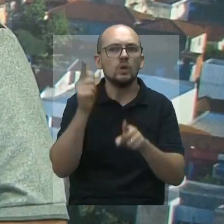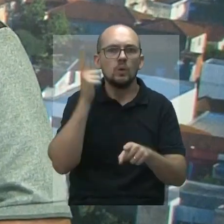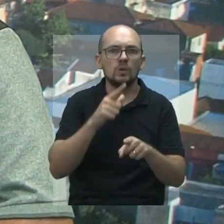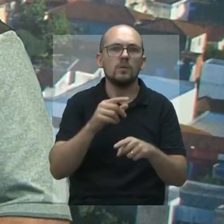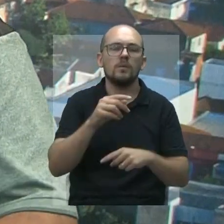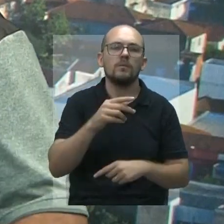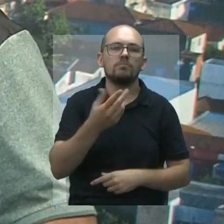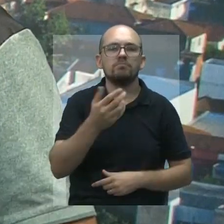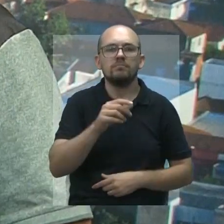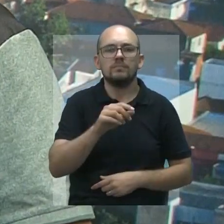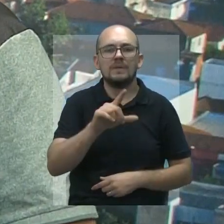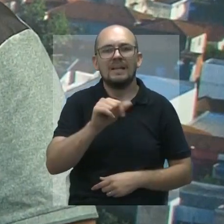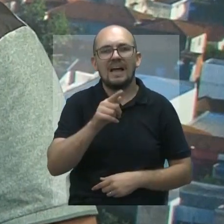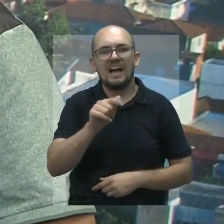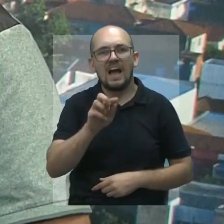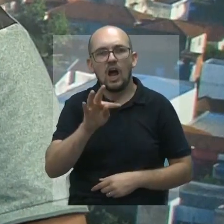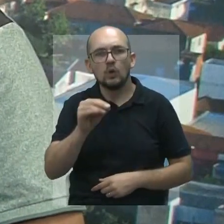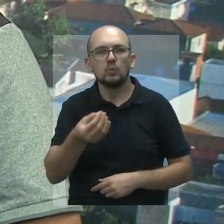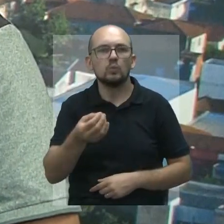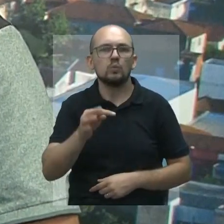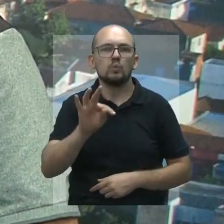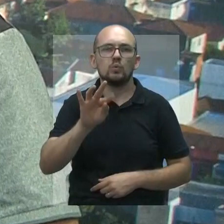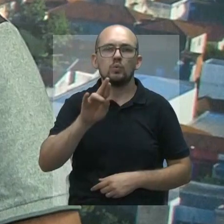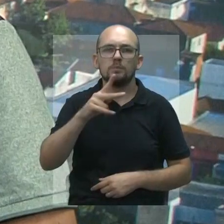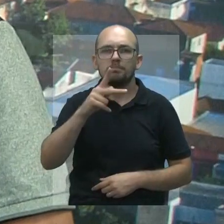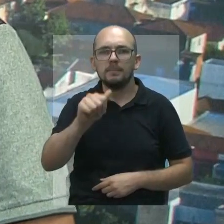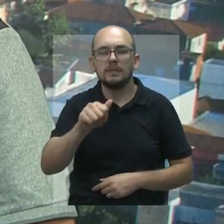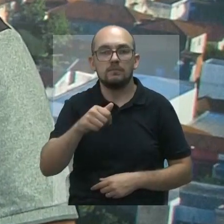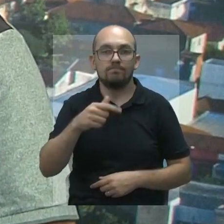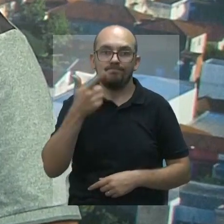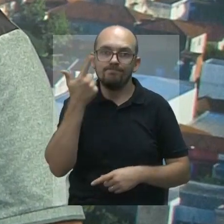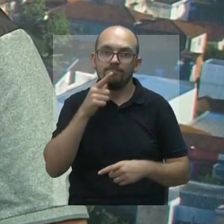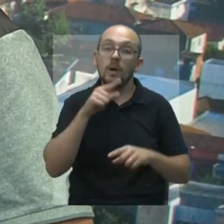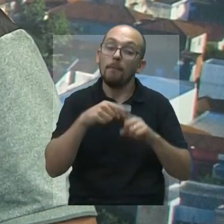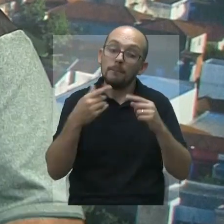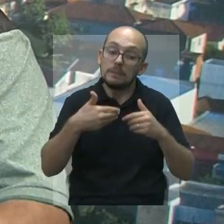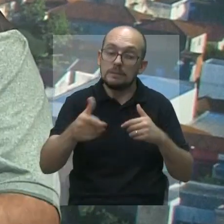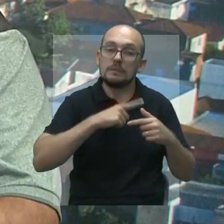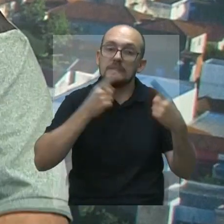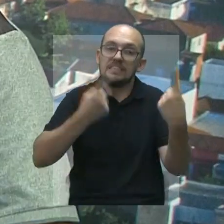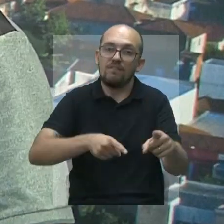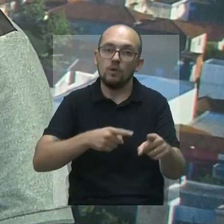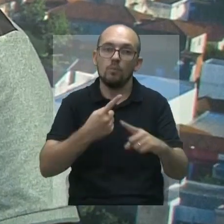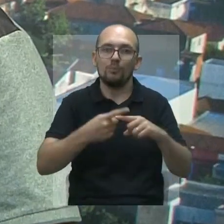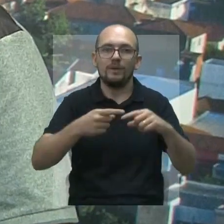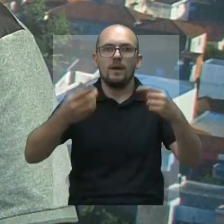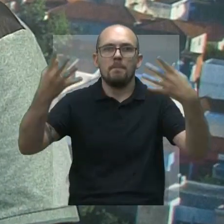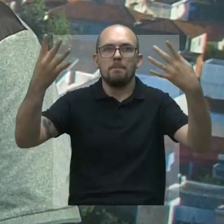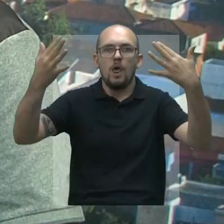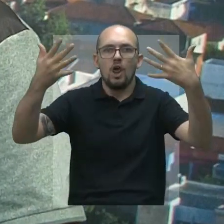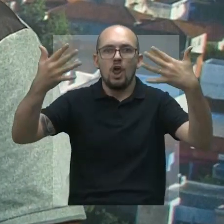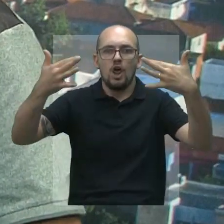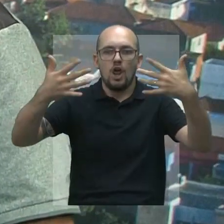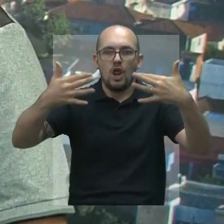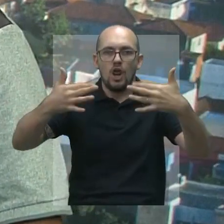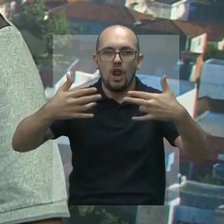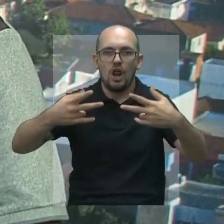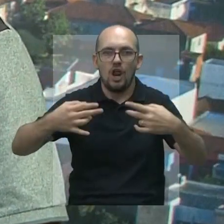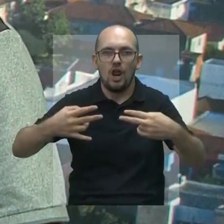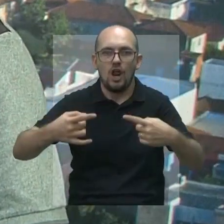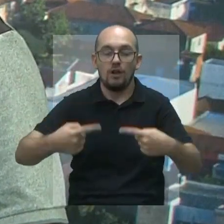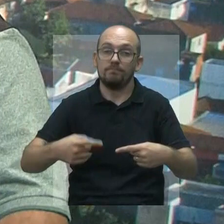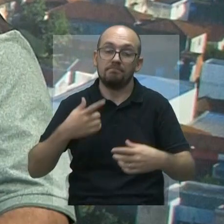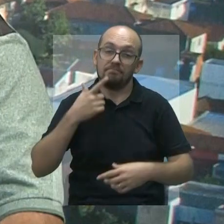Tupã, terá mais um desafio, que é classificar a segunda fase, a primeira fase de mata-matas, para aí dar sequência na competição. O técnico